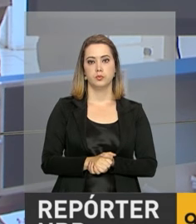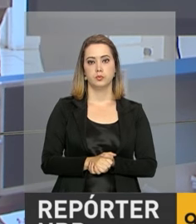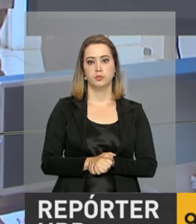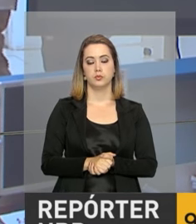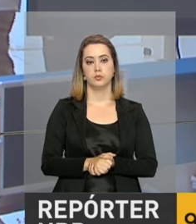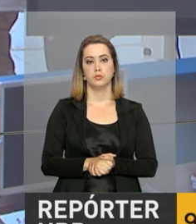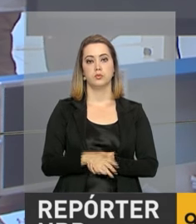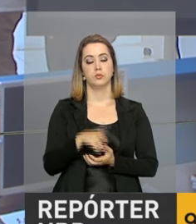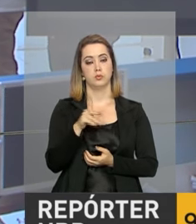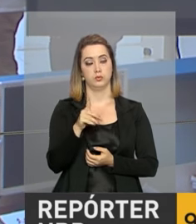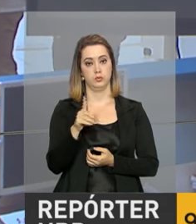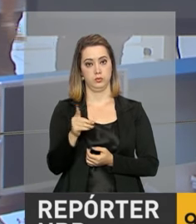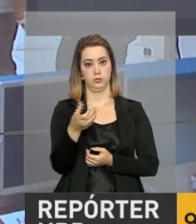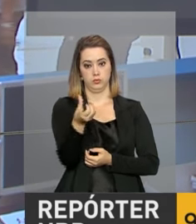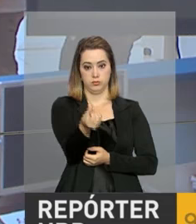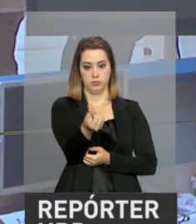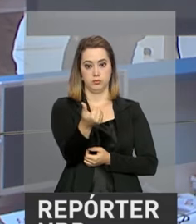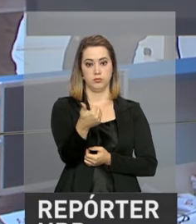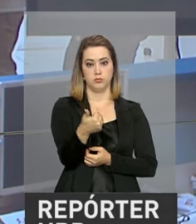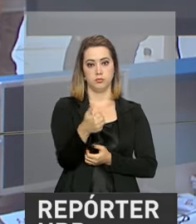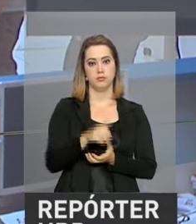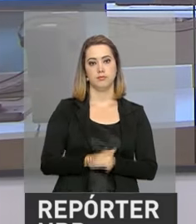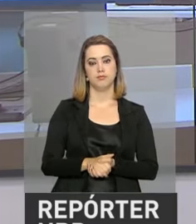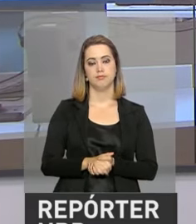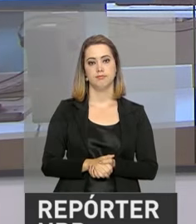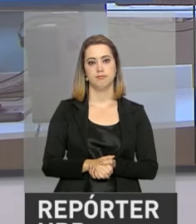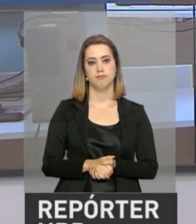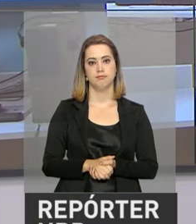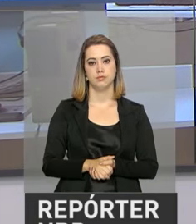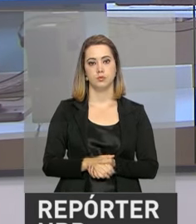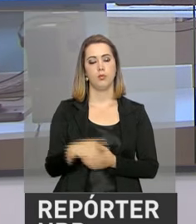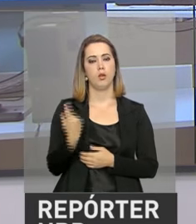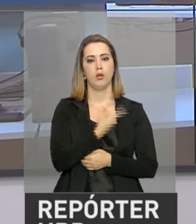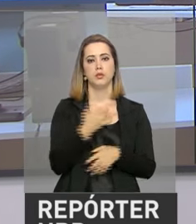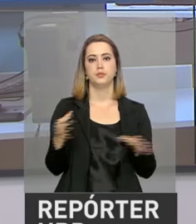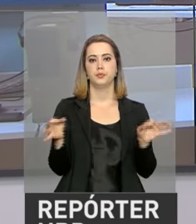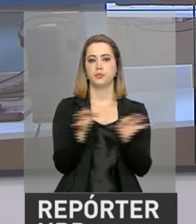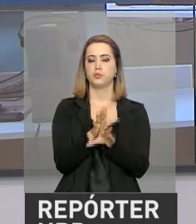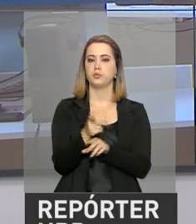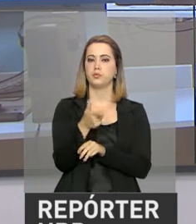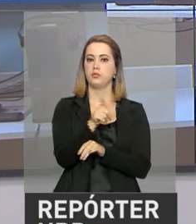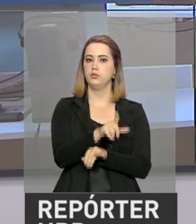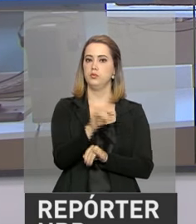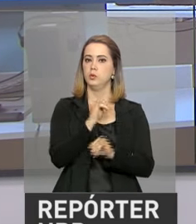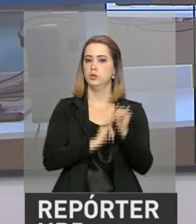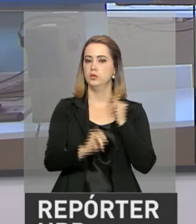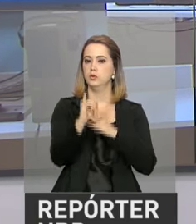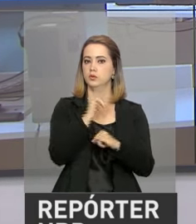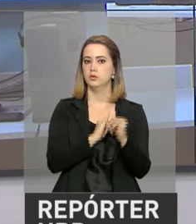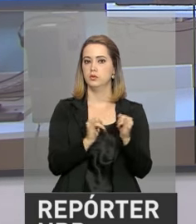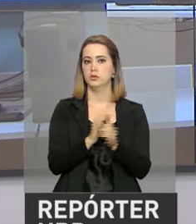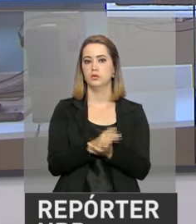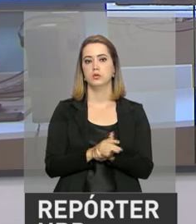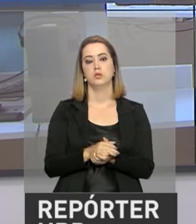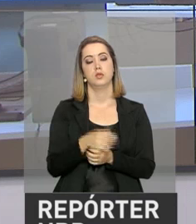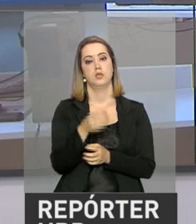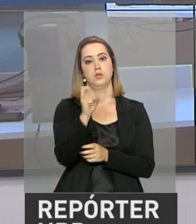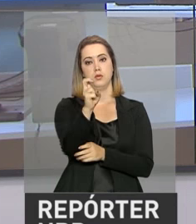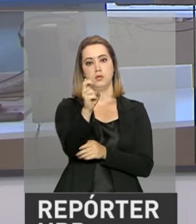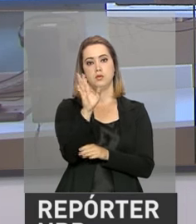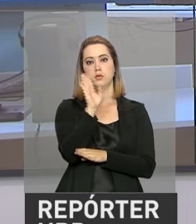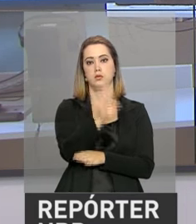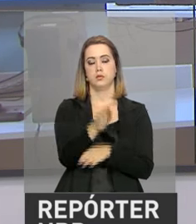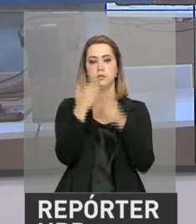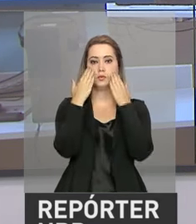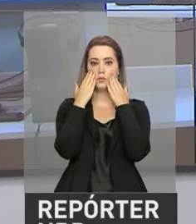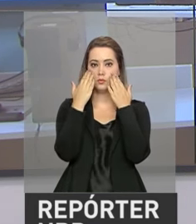99862-7345 e o DDD é o 61. Participe! E nós ficamos por aqui. Voltamos a qualquer momento com outras informações ou às 5 da tarde